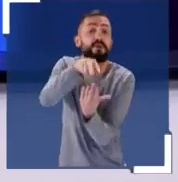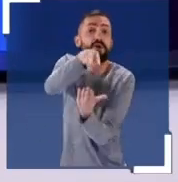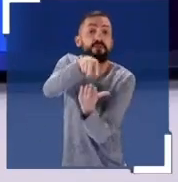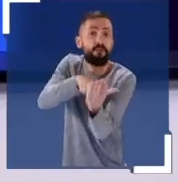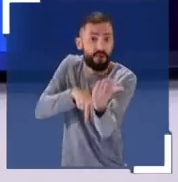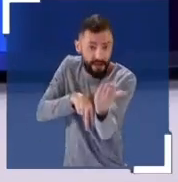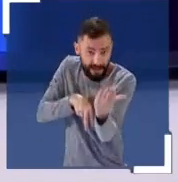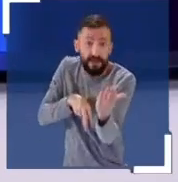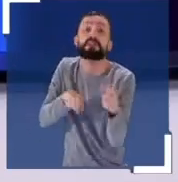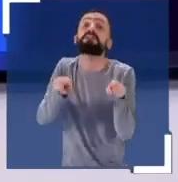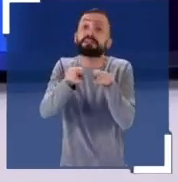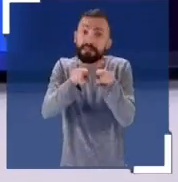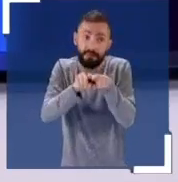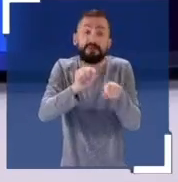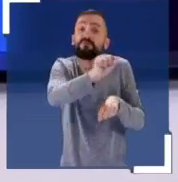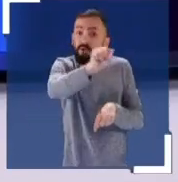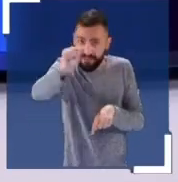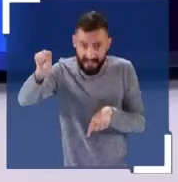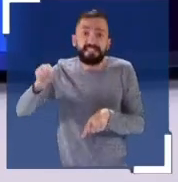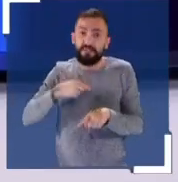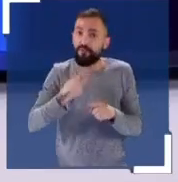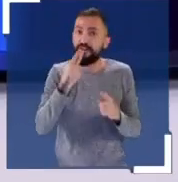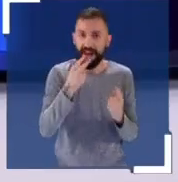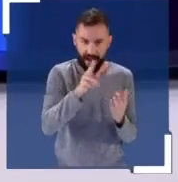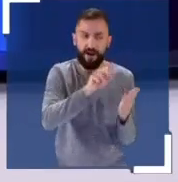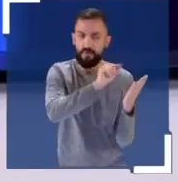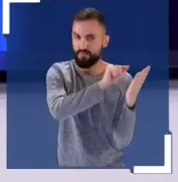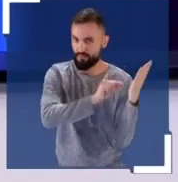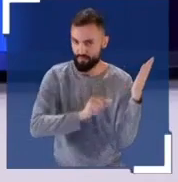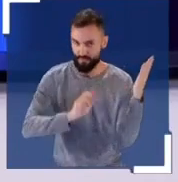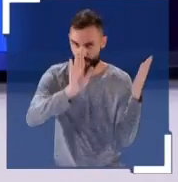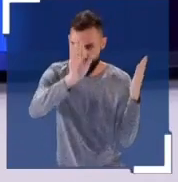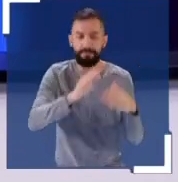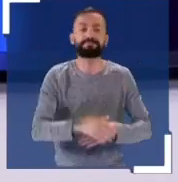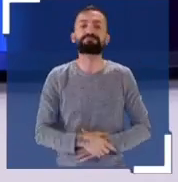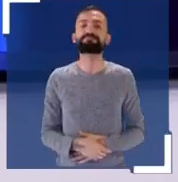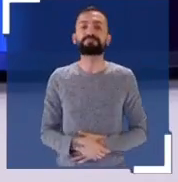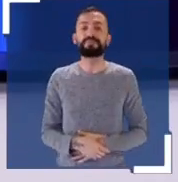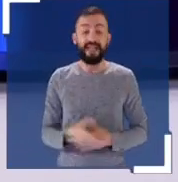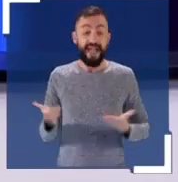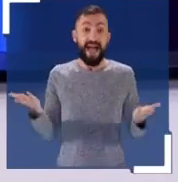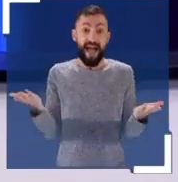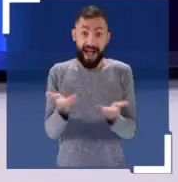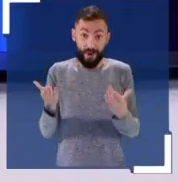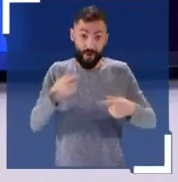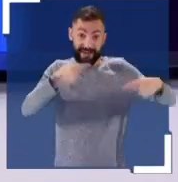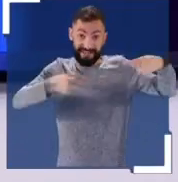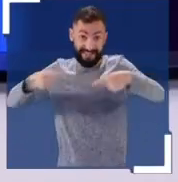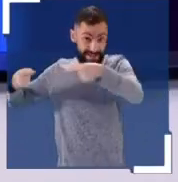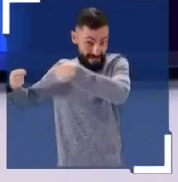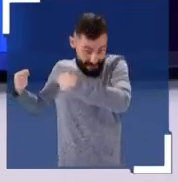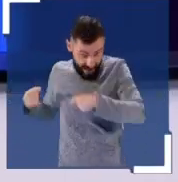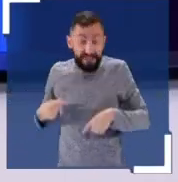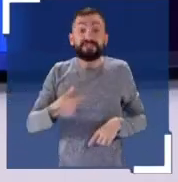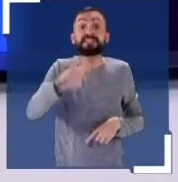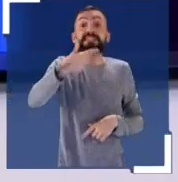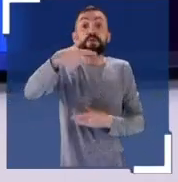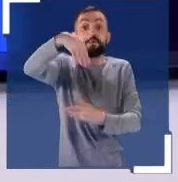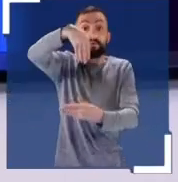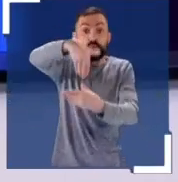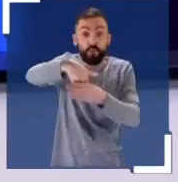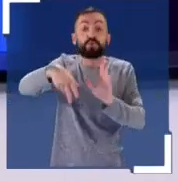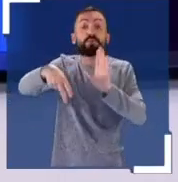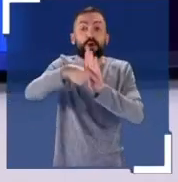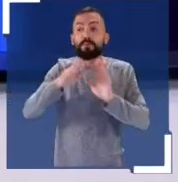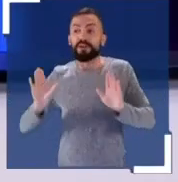serão até citados e agradecidos. Quer ver só? Chegamos ao fim do debate do segundo turno com os candidatos ao governo do Estado de São